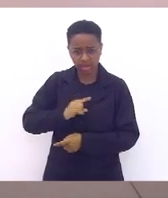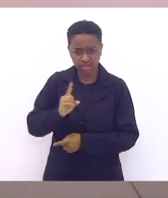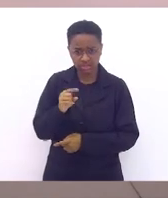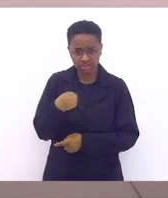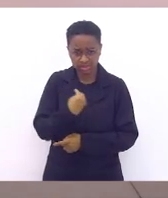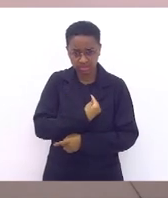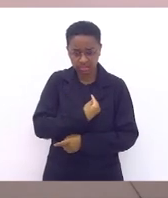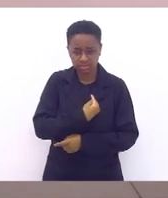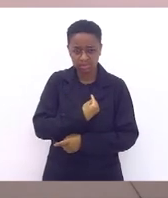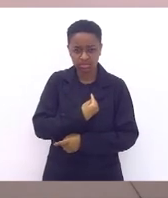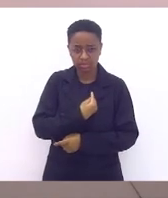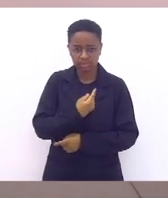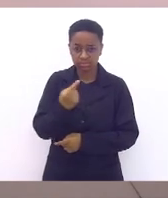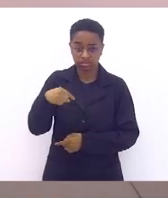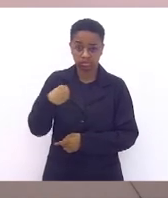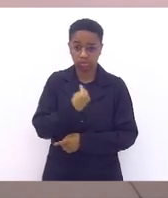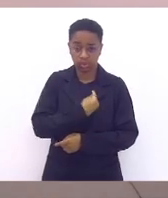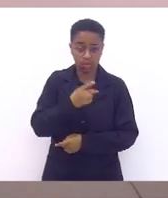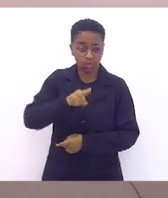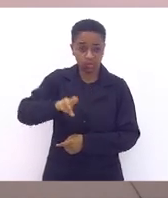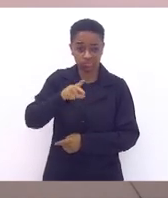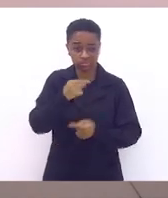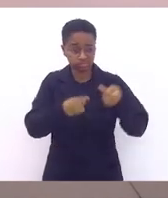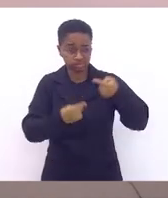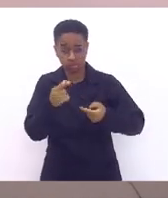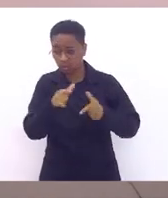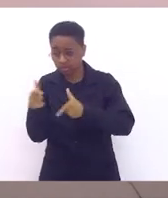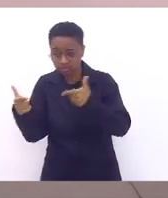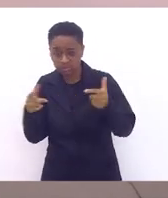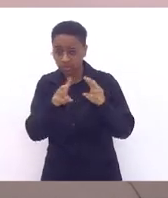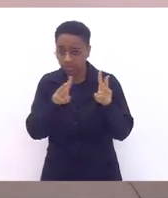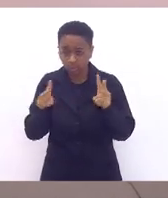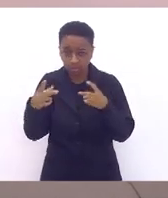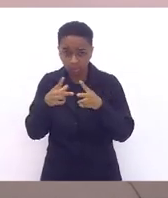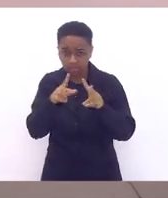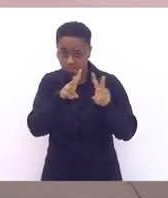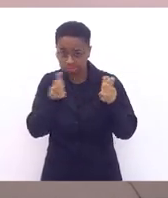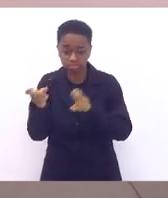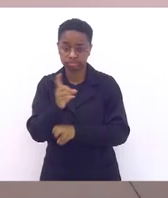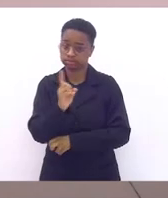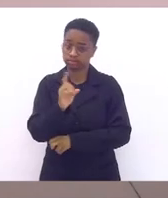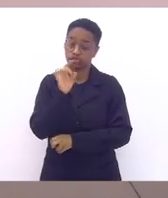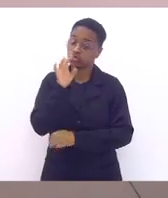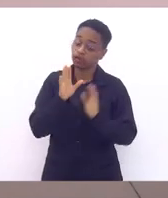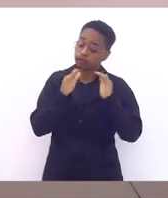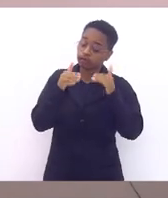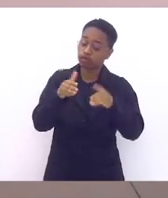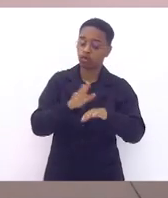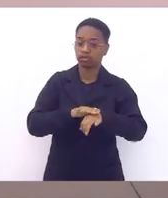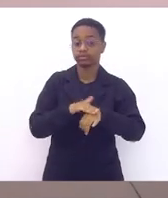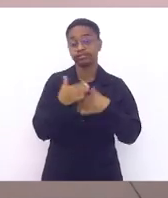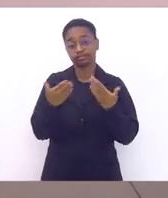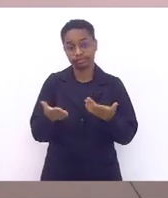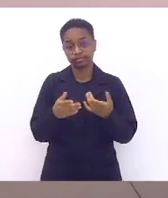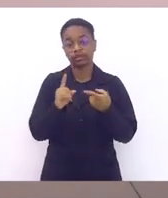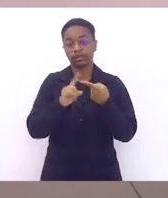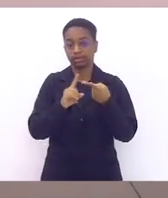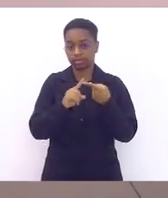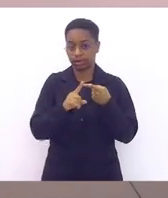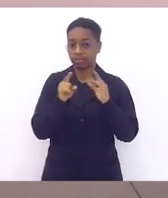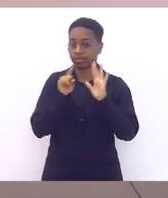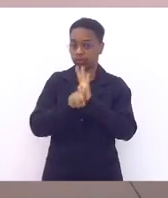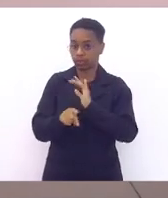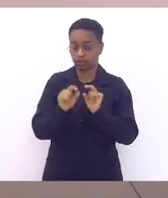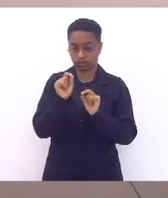esse grupo para tratar de outra coisa que não seja dos assuntos pertinentes à tuberculose. Então, o primeiro questionamento